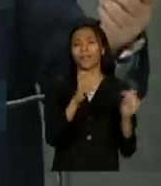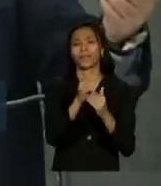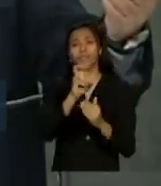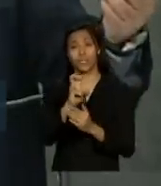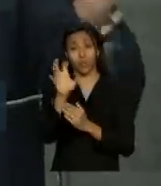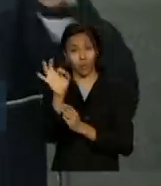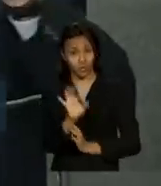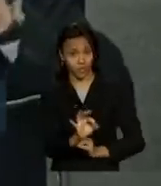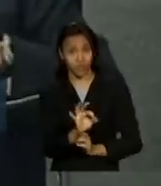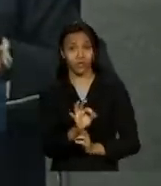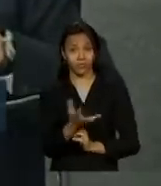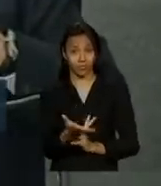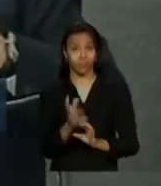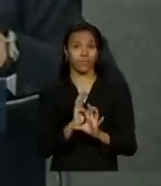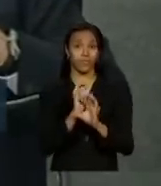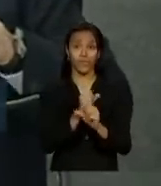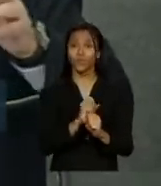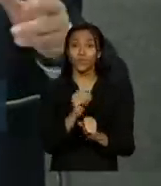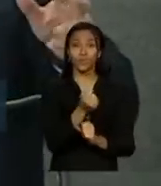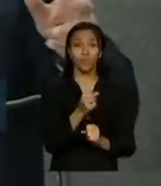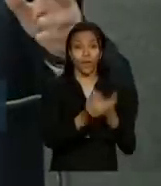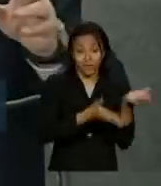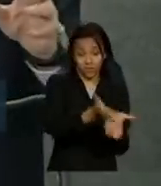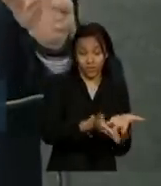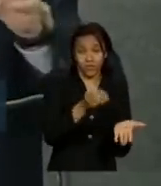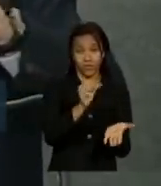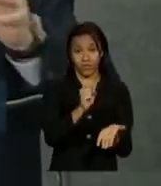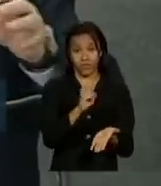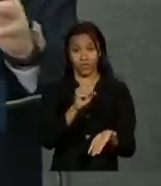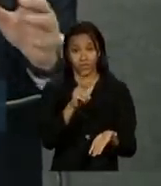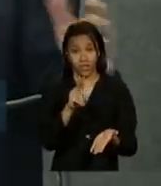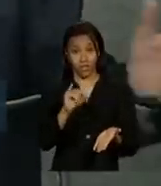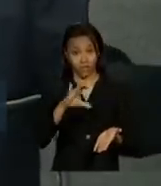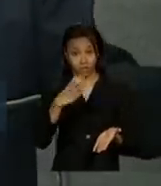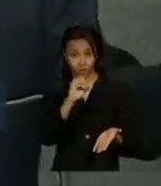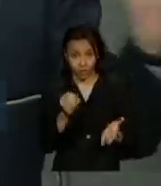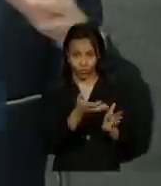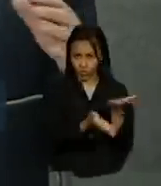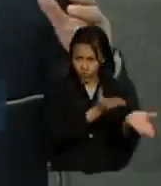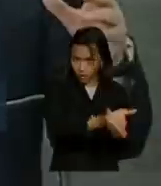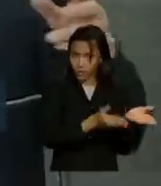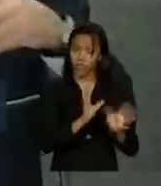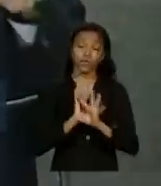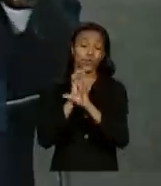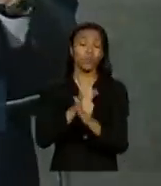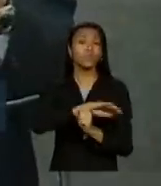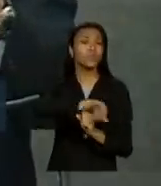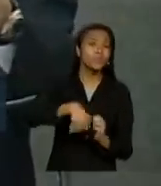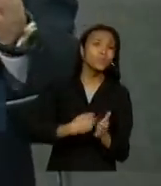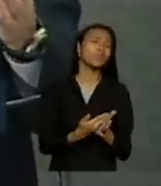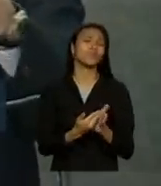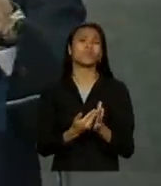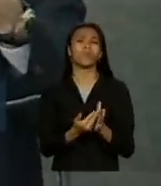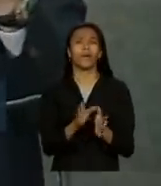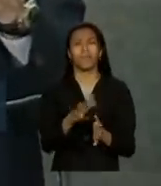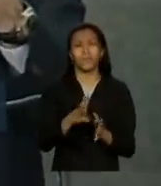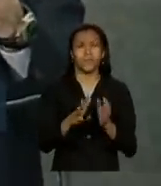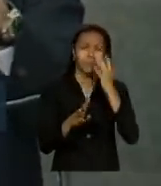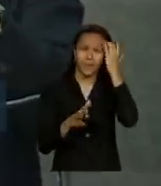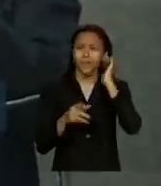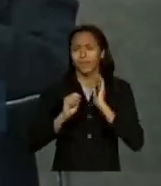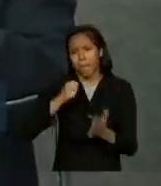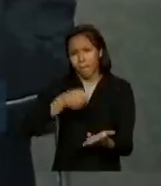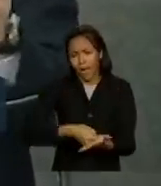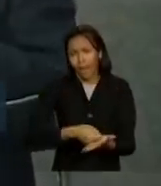Brasil do PIB são serviços tá então ten aí os mais Unos 2 3% A soma disso mais a folha de pagamento no